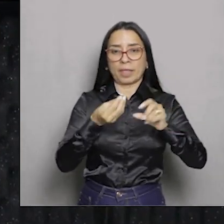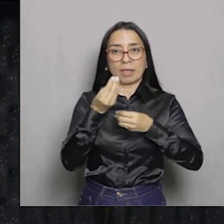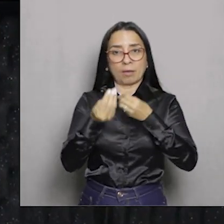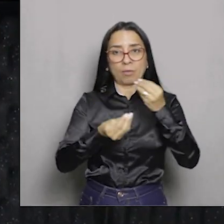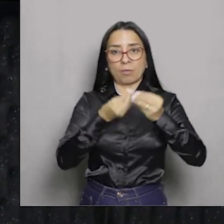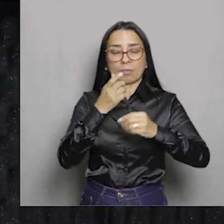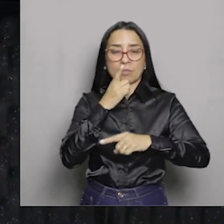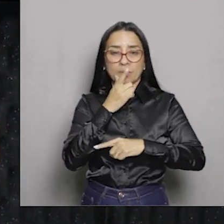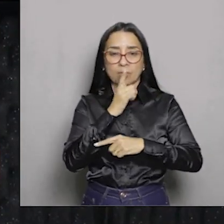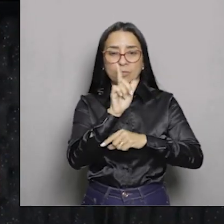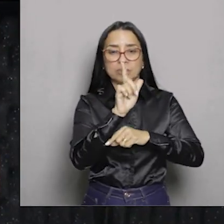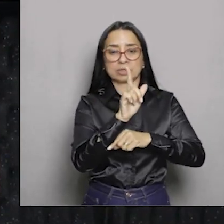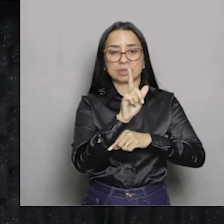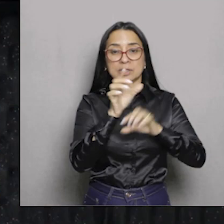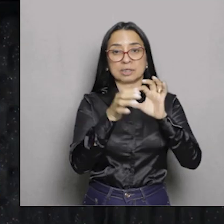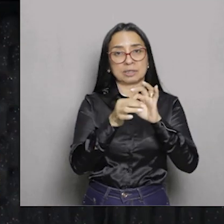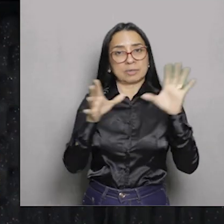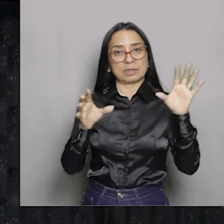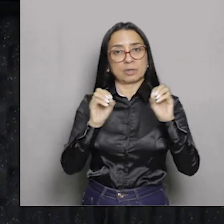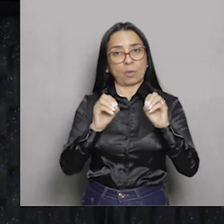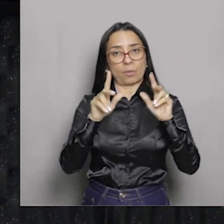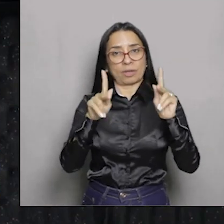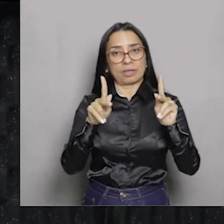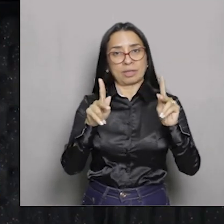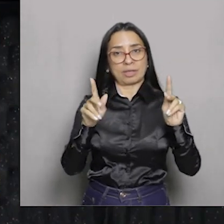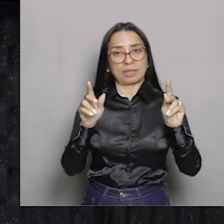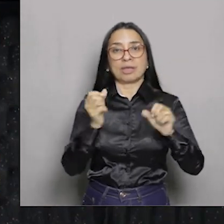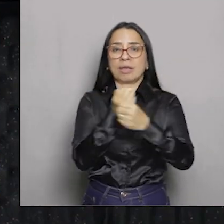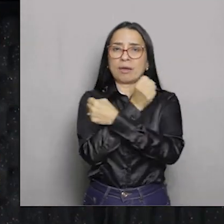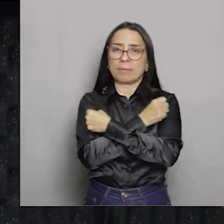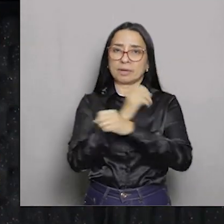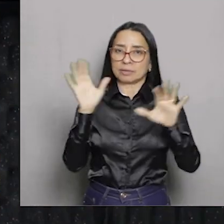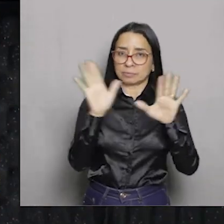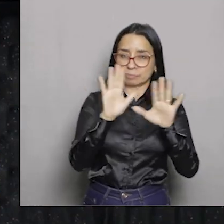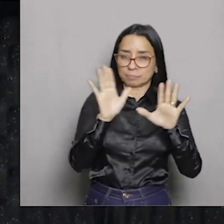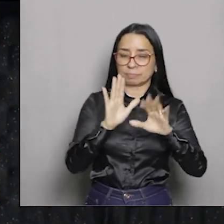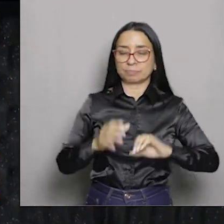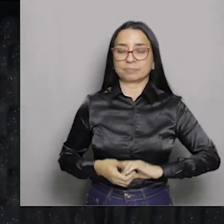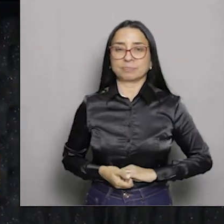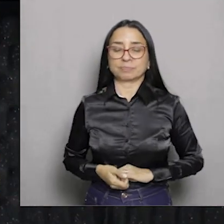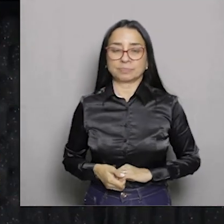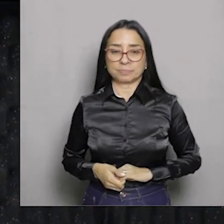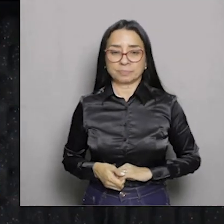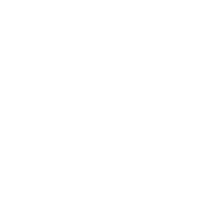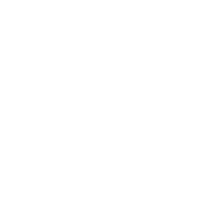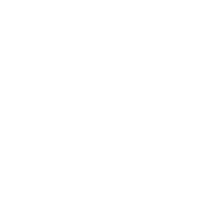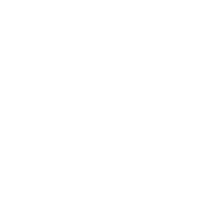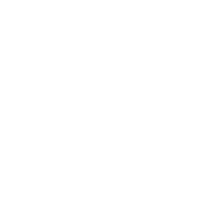inclusive, conseguir a sua alforria. Ok, galera? Um grande abraço, até o nosso próximo encontro. Valeu!